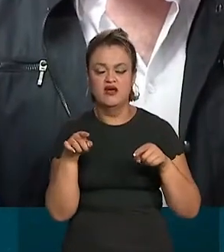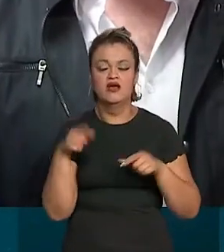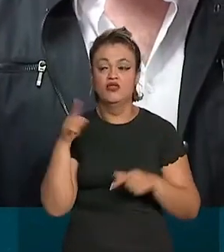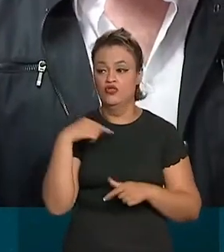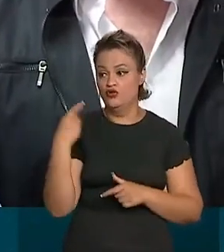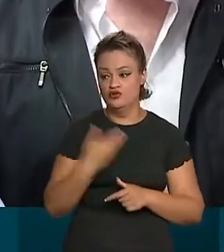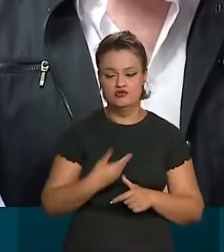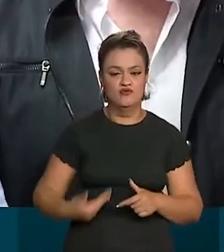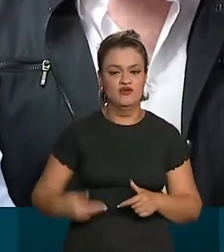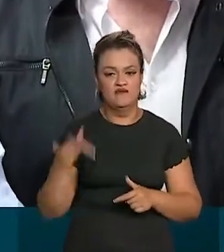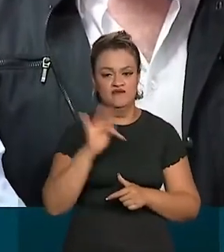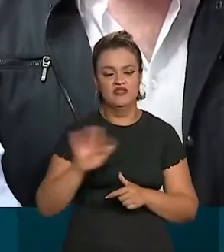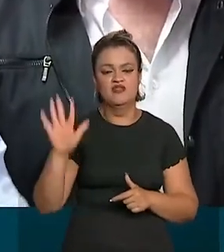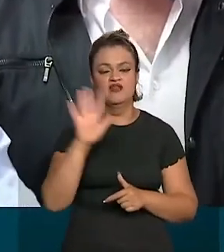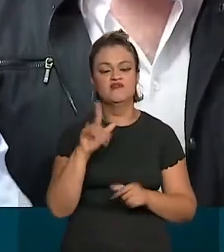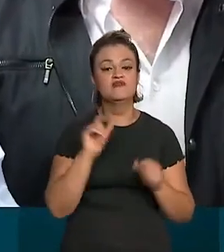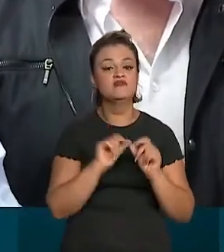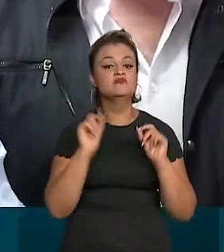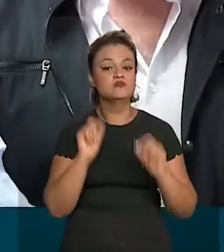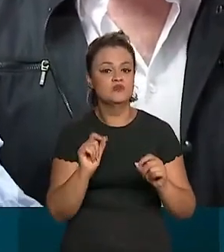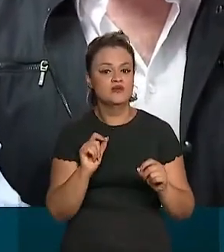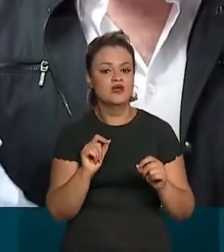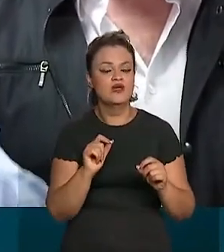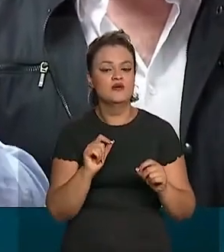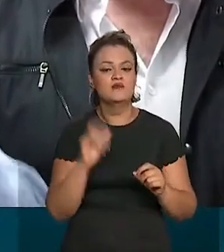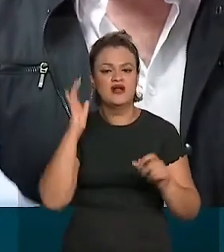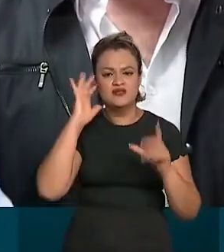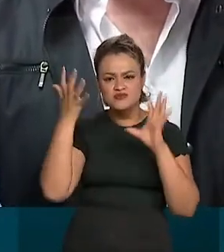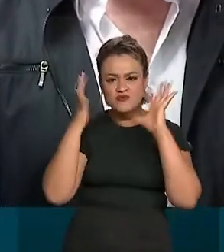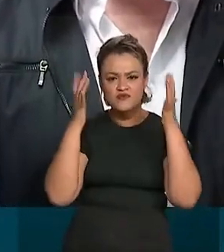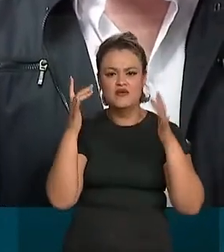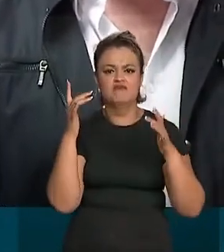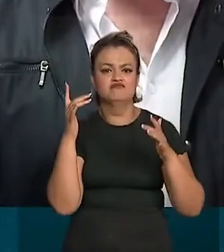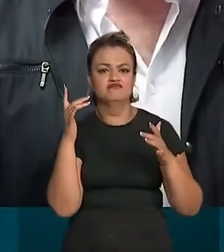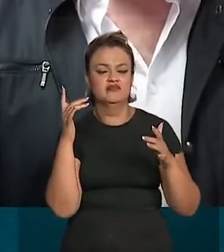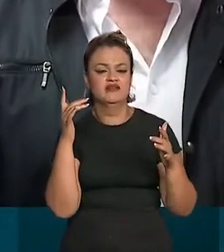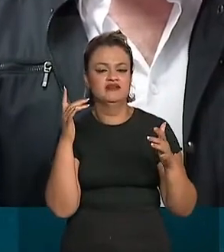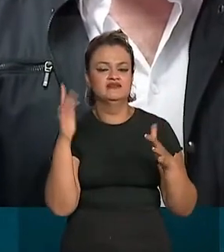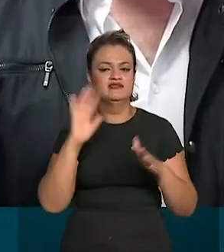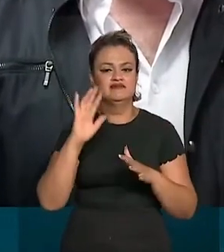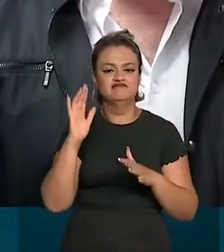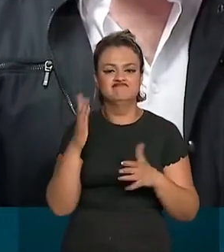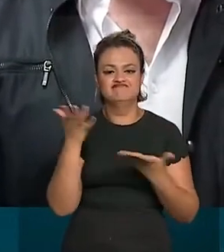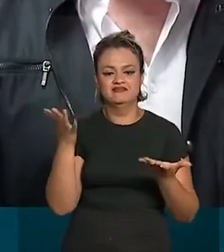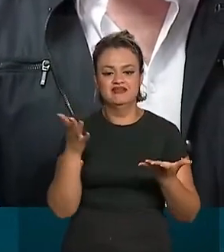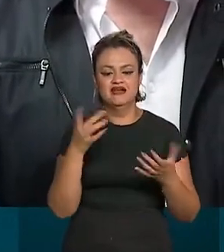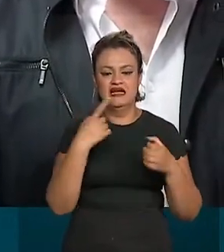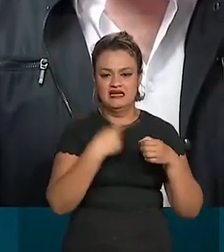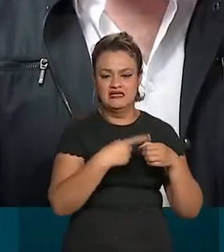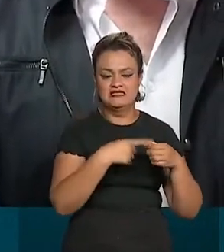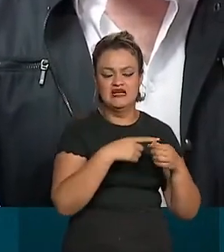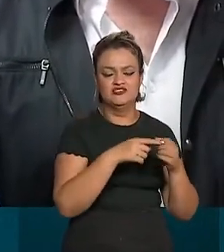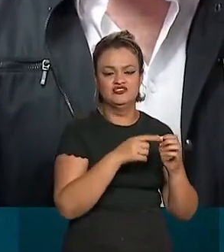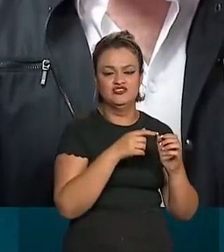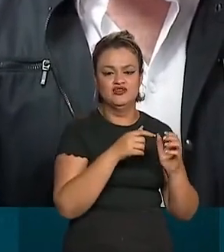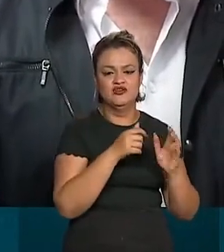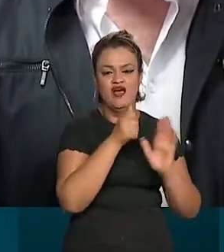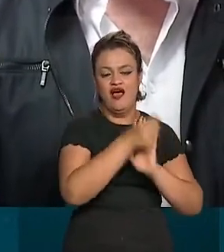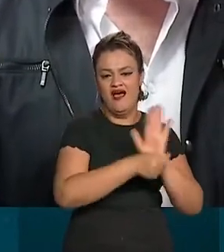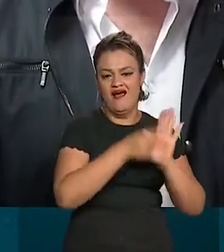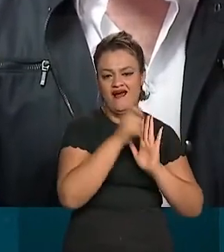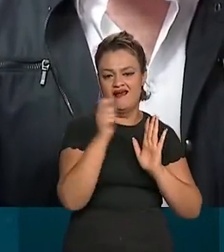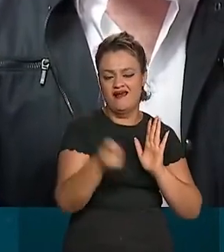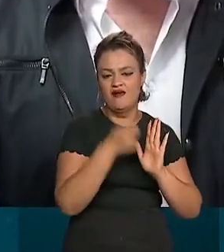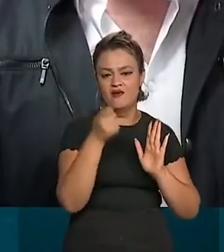governo federal pode fazer para que a gente possa recuperar, sabe, essa cidade maravilhosa chamada Morada do